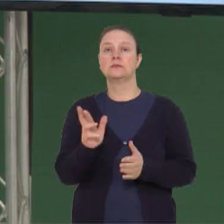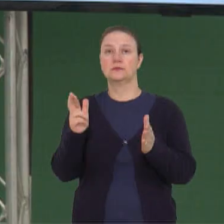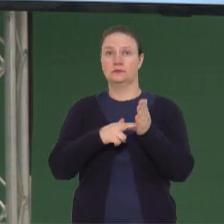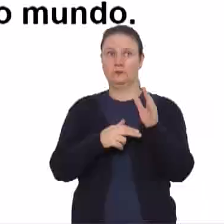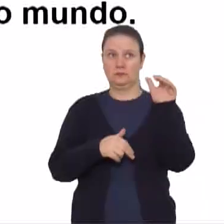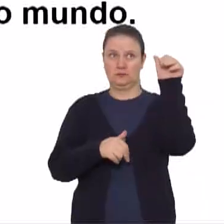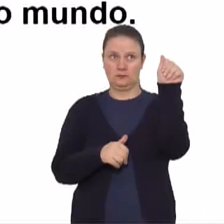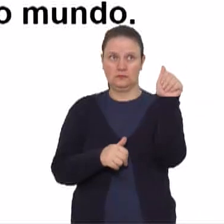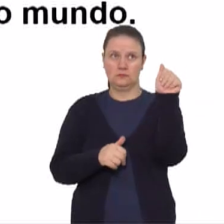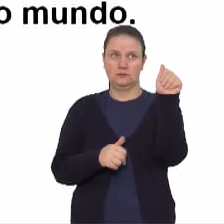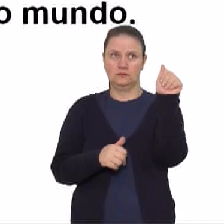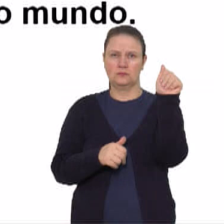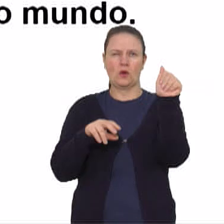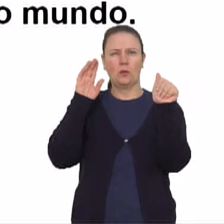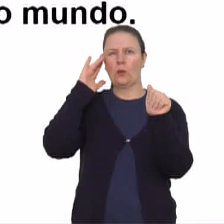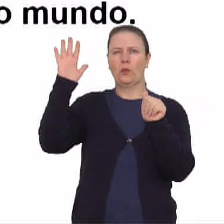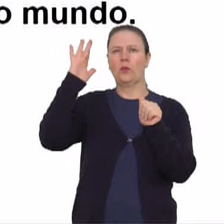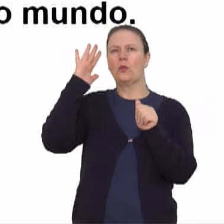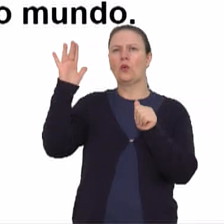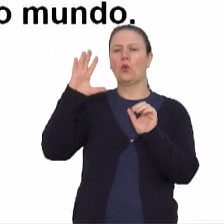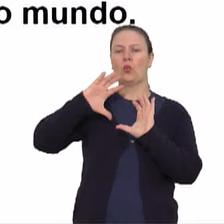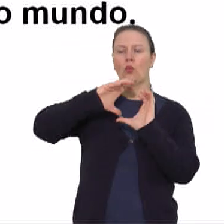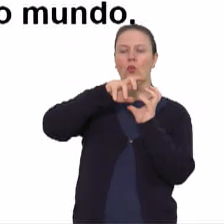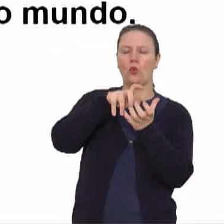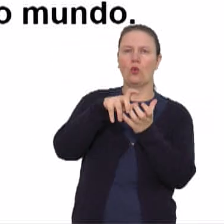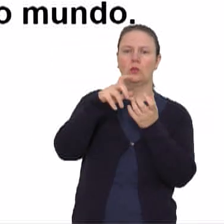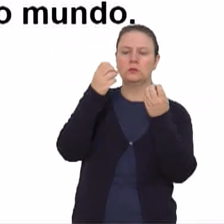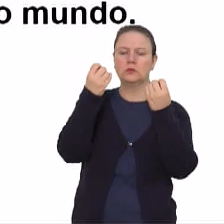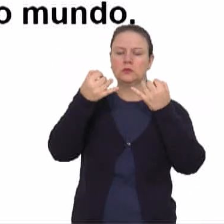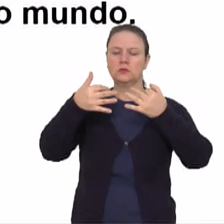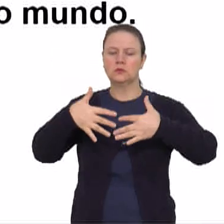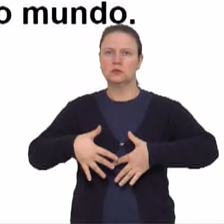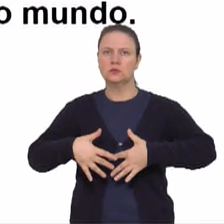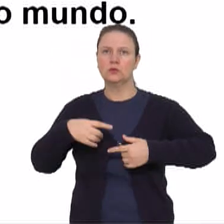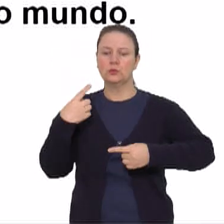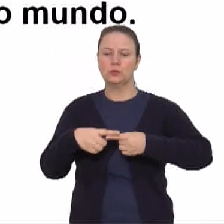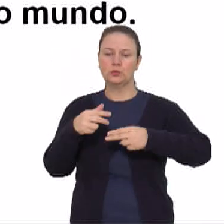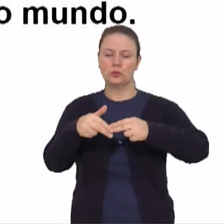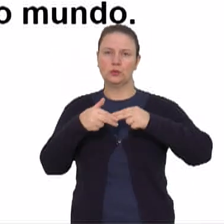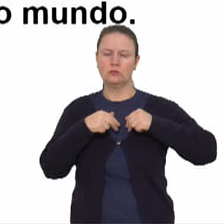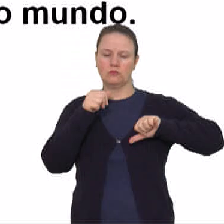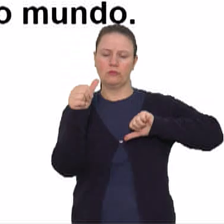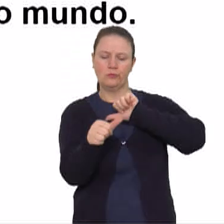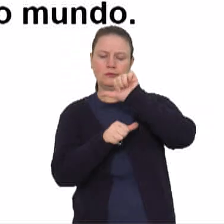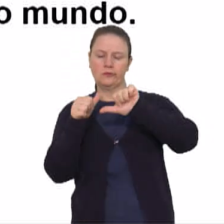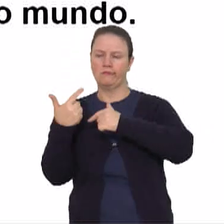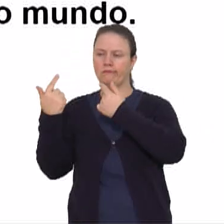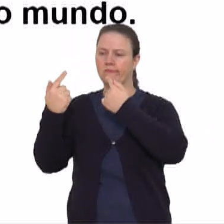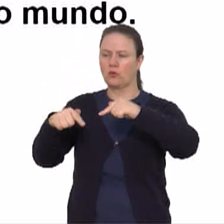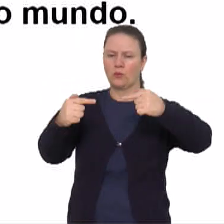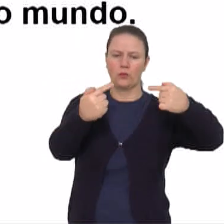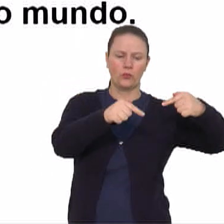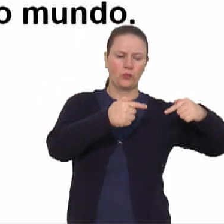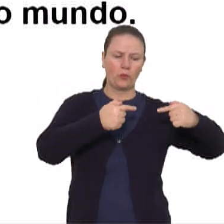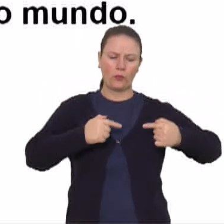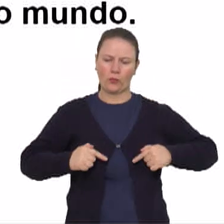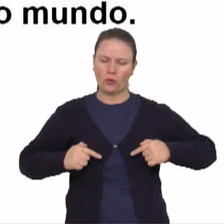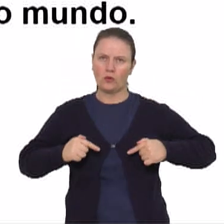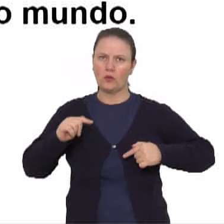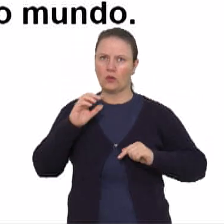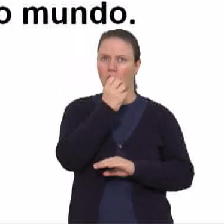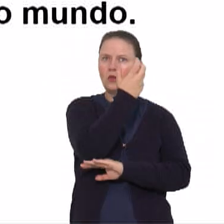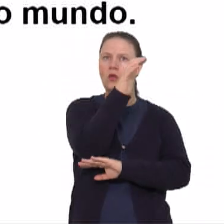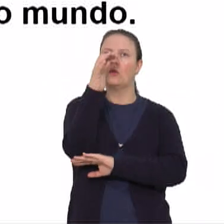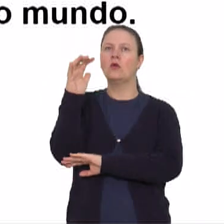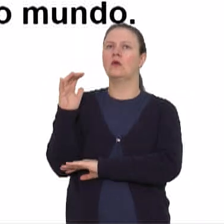Resposta A. Para Heráclito, o mundo deve ser explicado por causa das mudanças e contradições que se apresentam na natureza, na